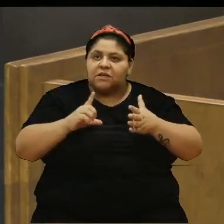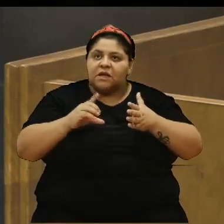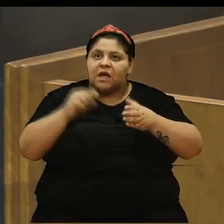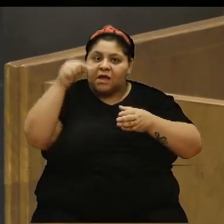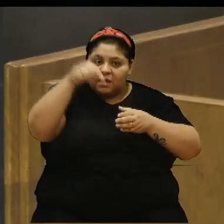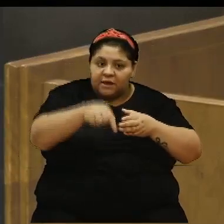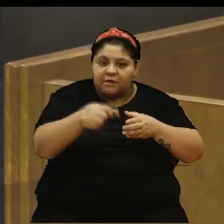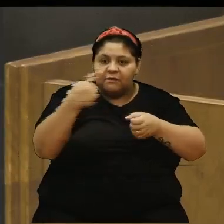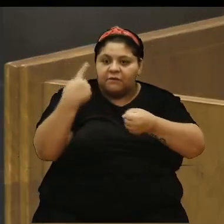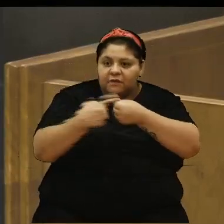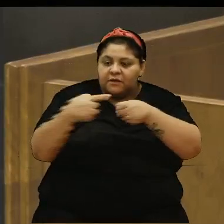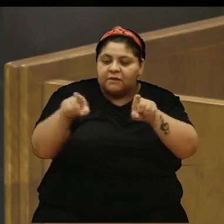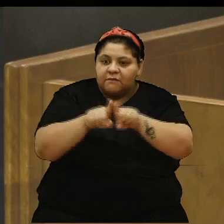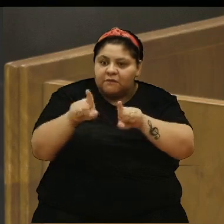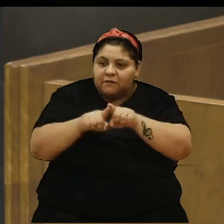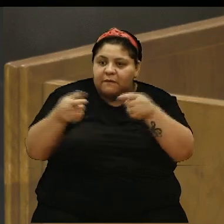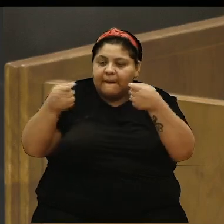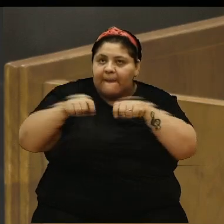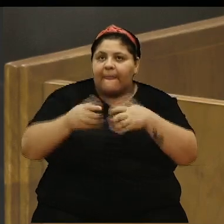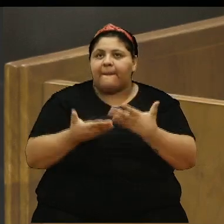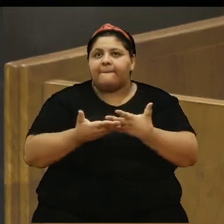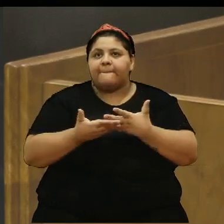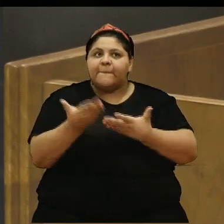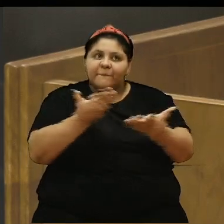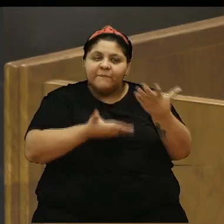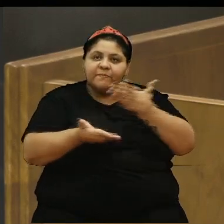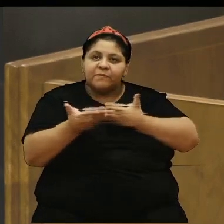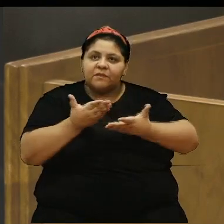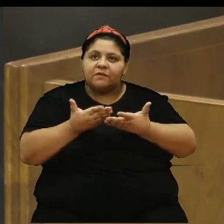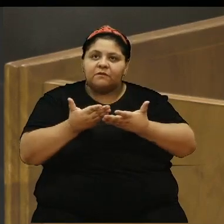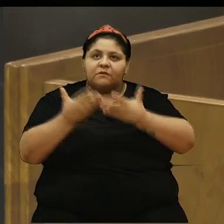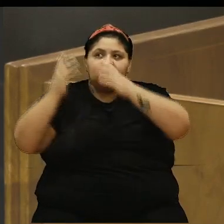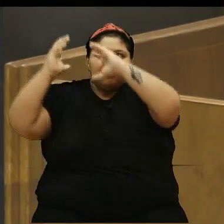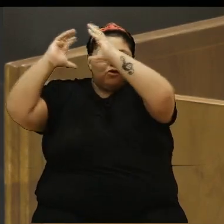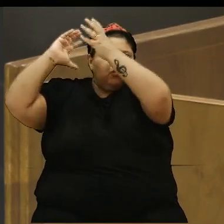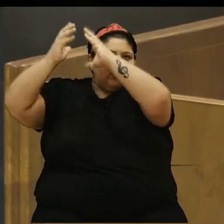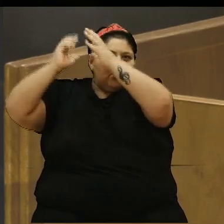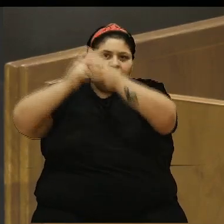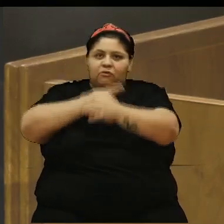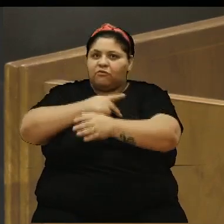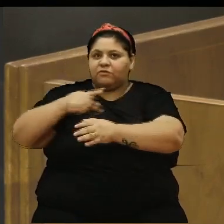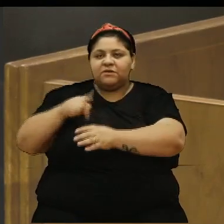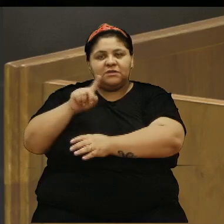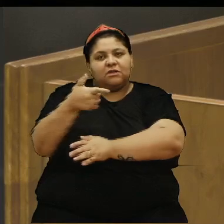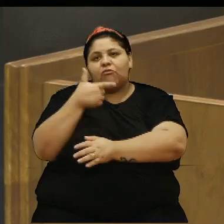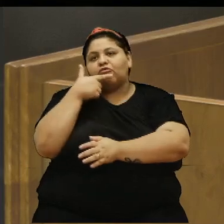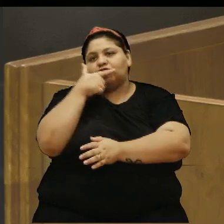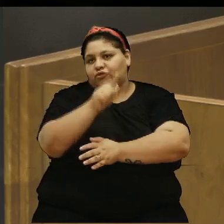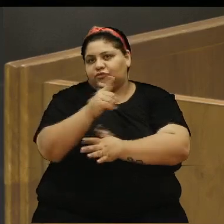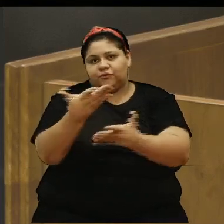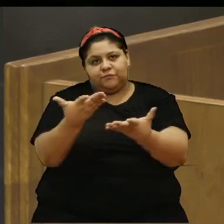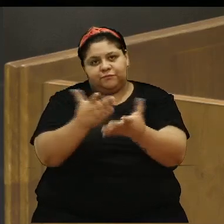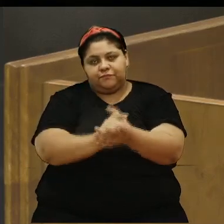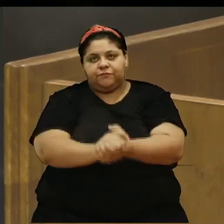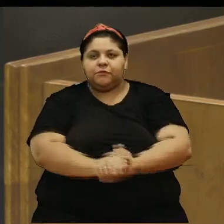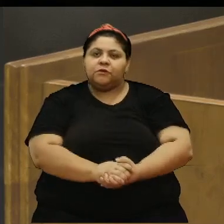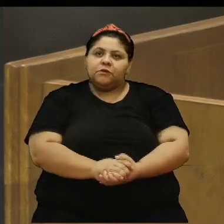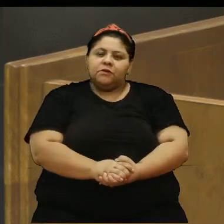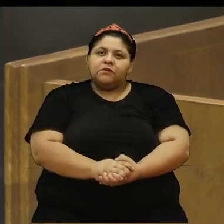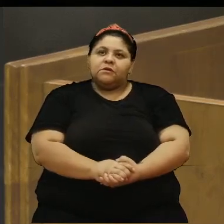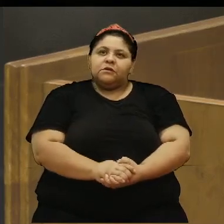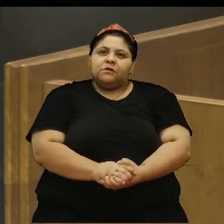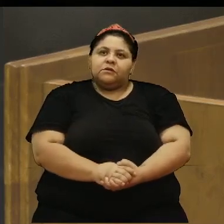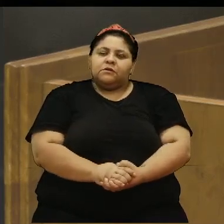a gente também precisa de atendimento com neuropediatras e não estamos conseguindo alcançar. Uma parte, vereadora.